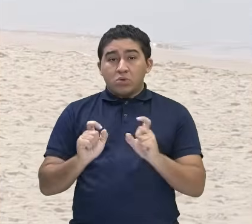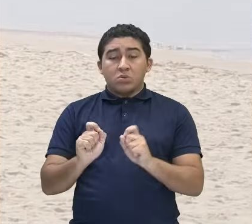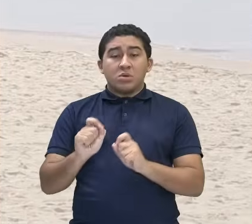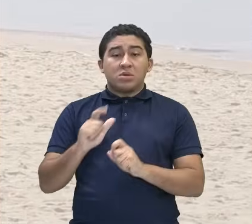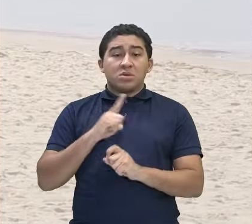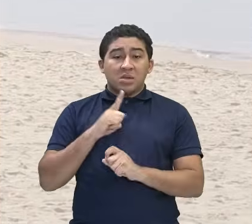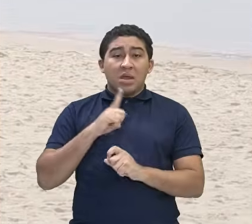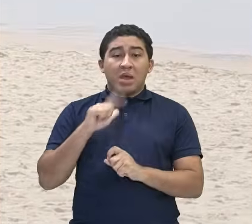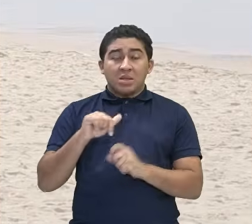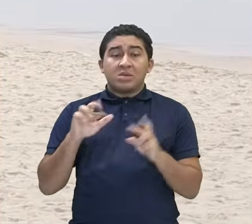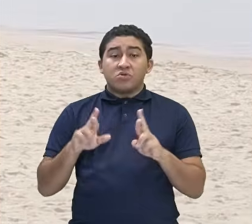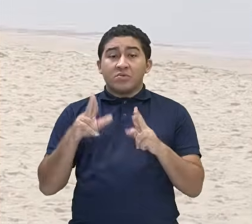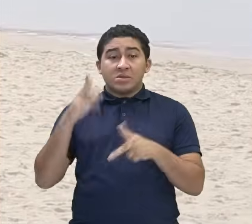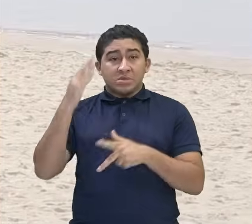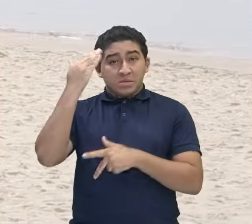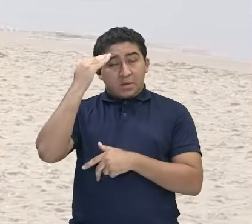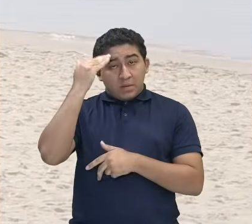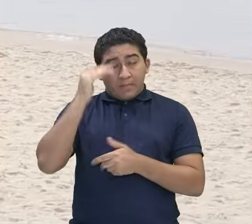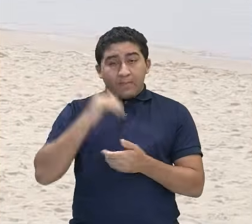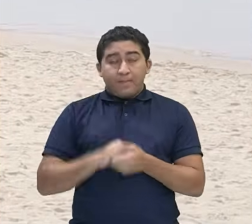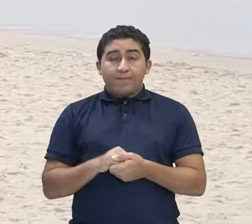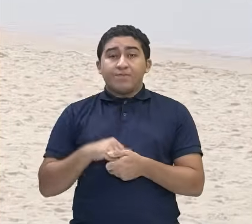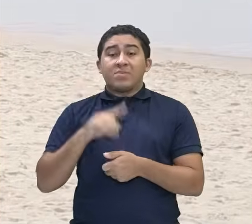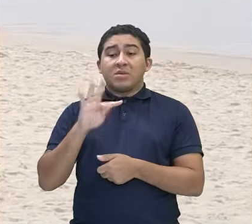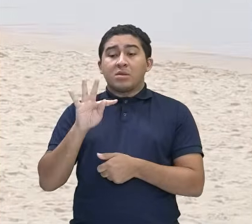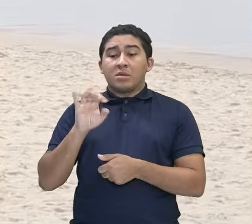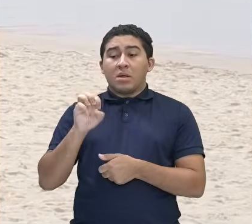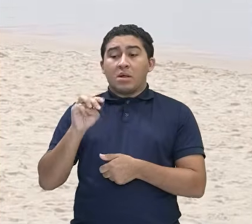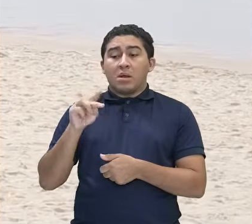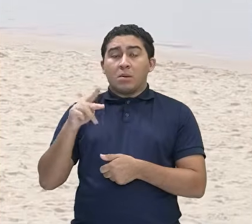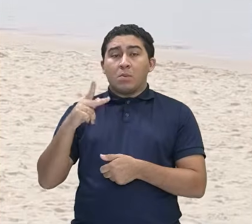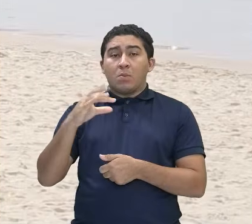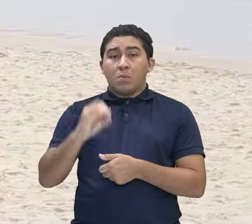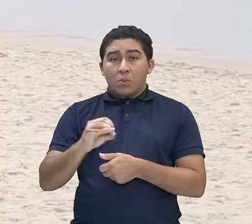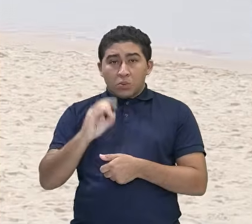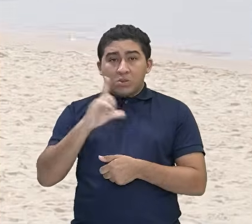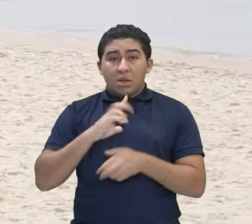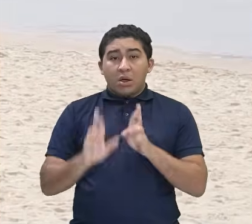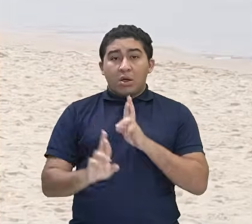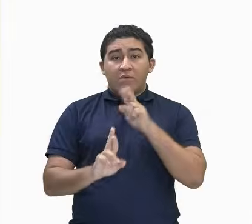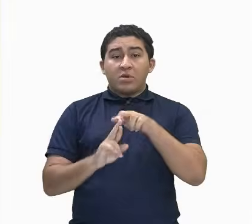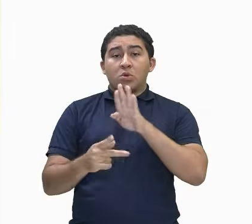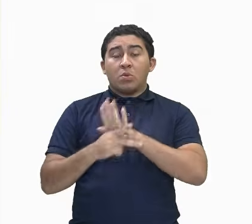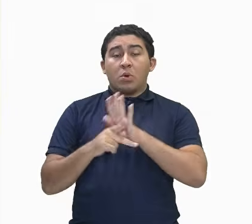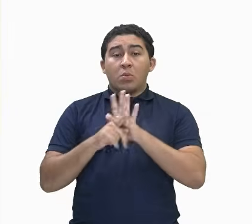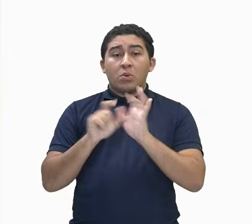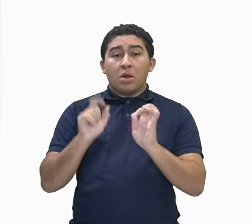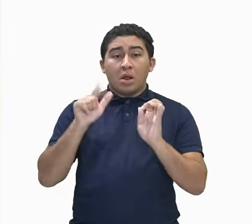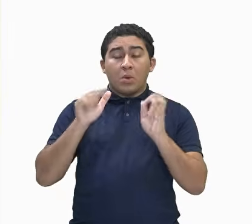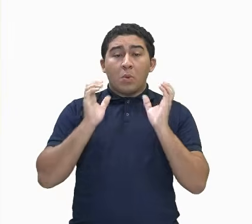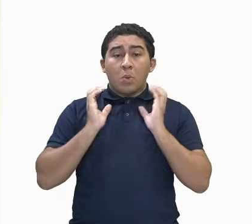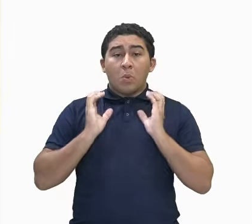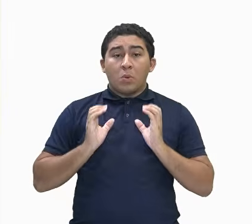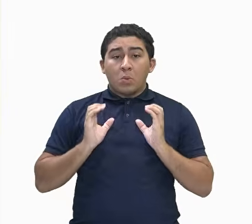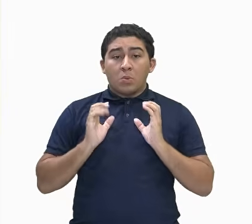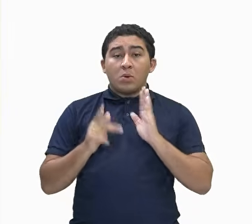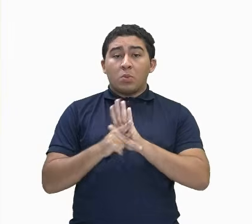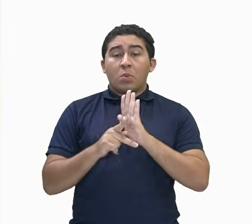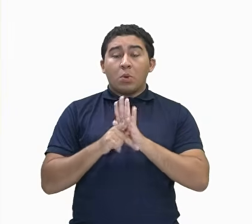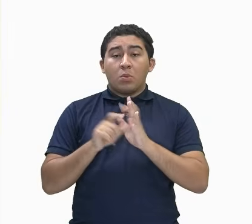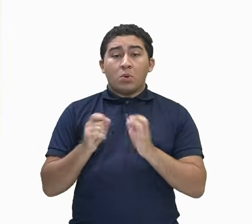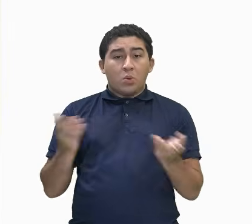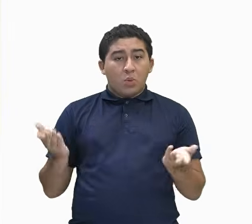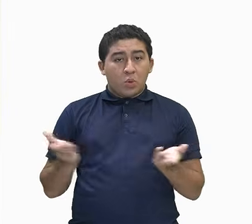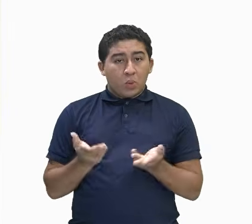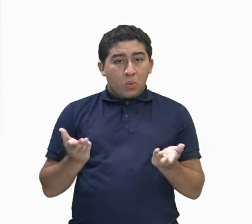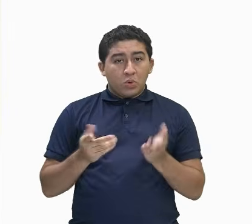essas diferenças. Então, o tempo, ele vai estar relacionado ao quê? Ao comportamento atual